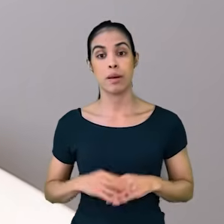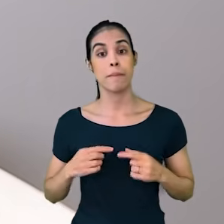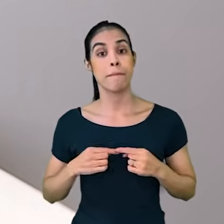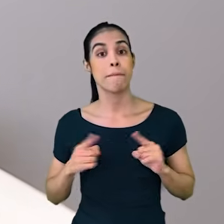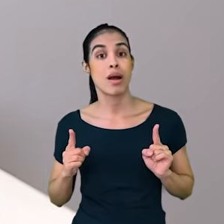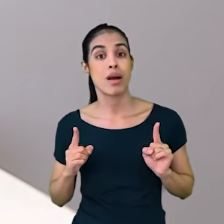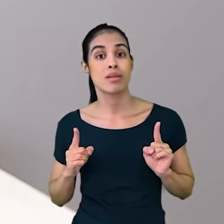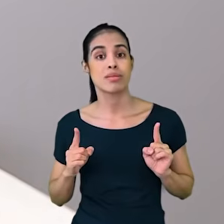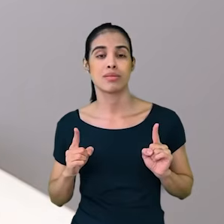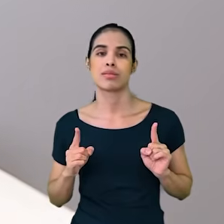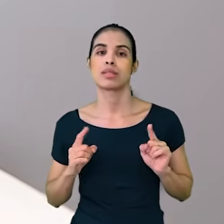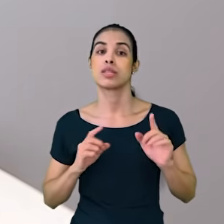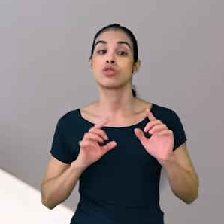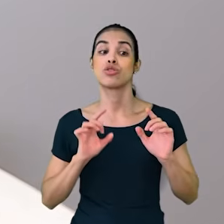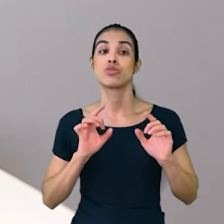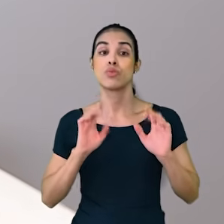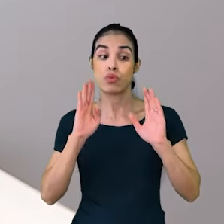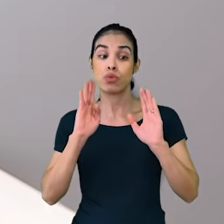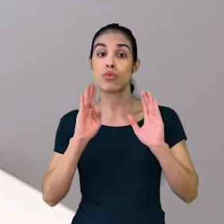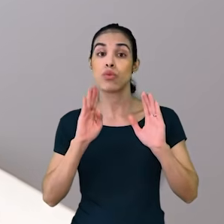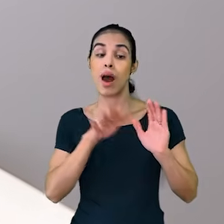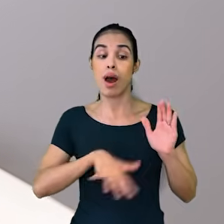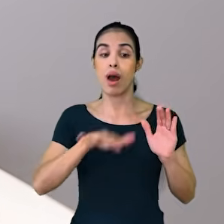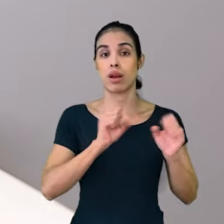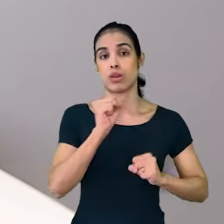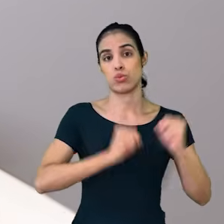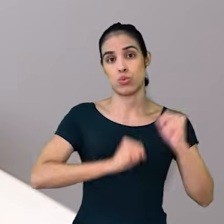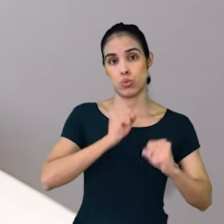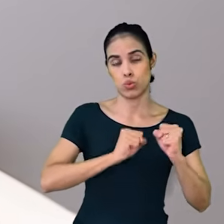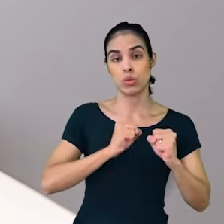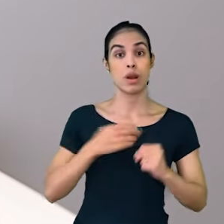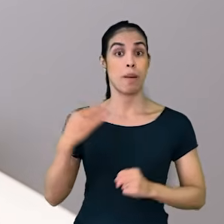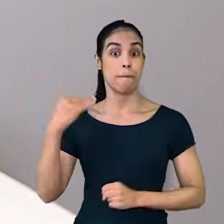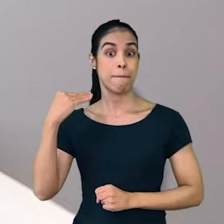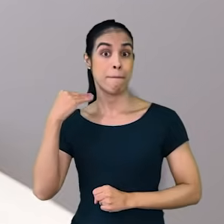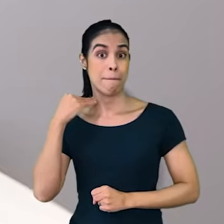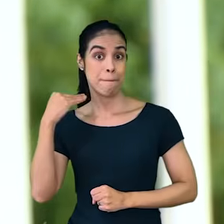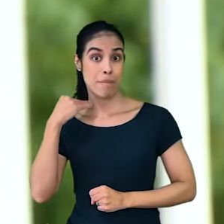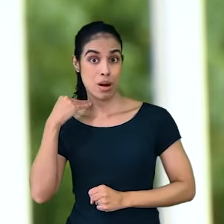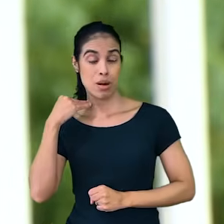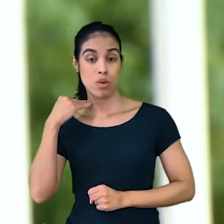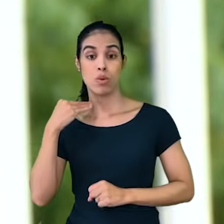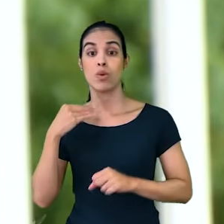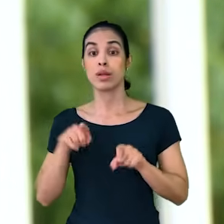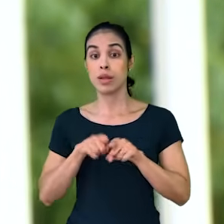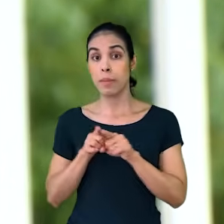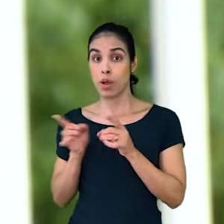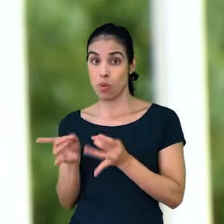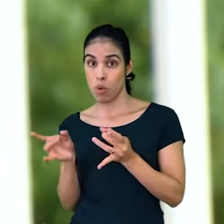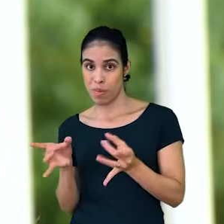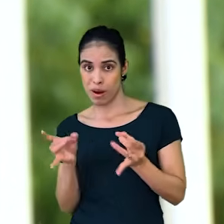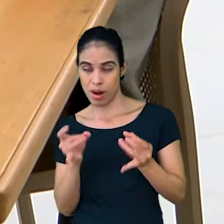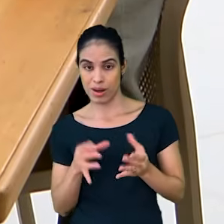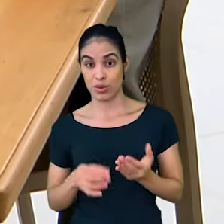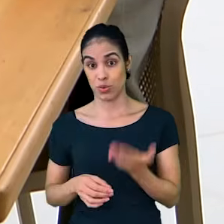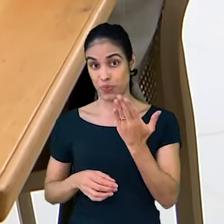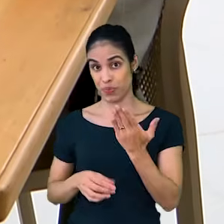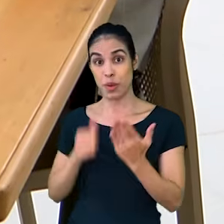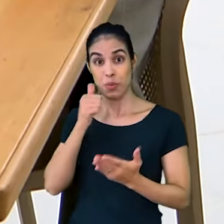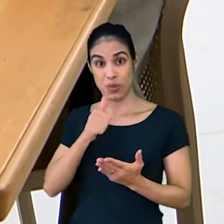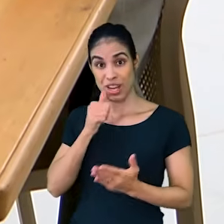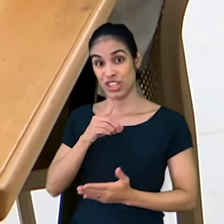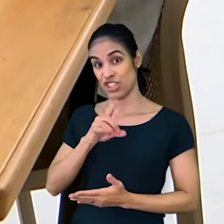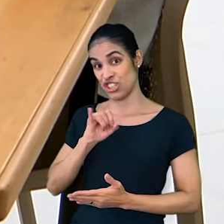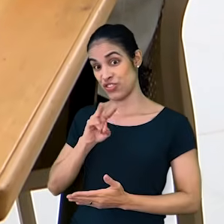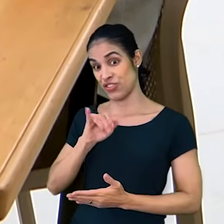valia somente para quem trabalhava na indústria, no comércio ou em bancos. Divina, bancária há 35